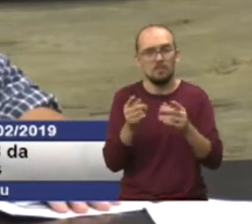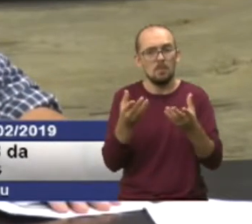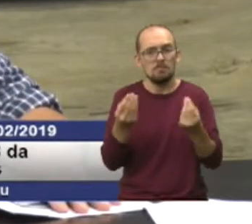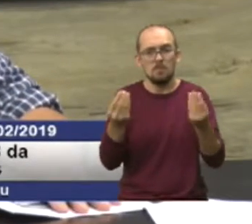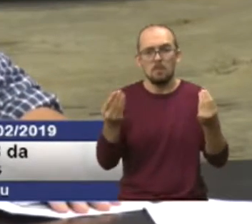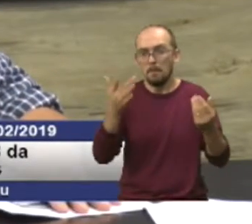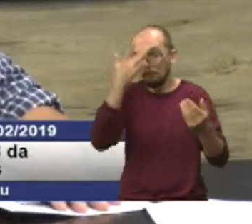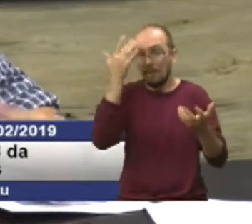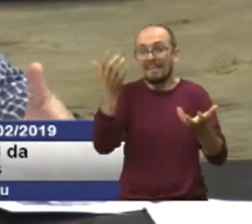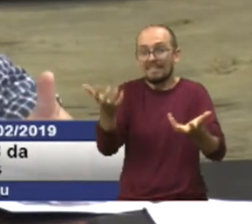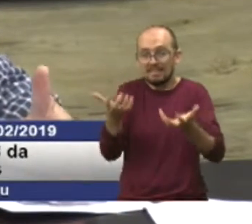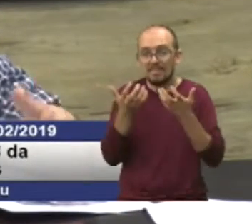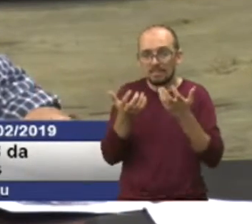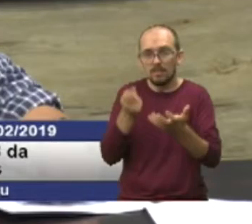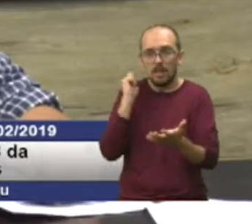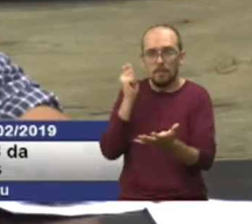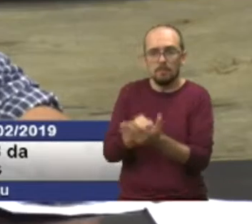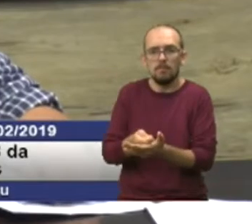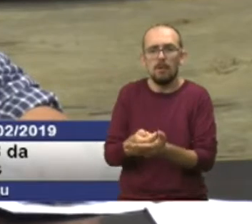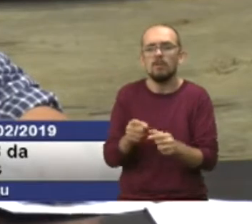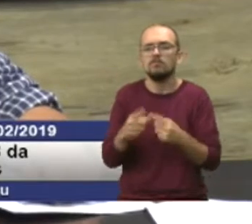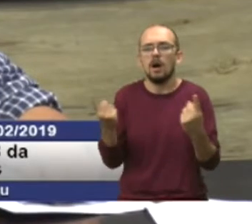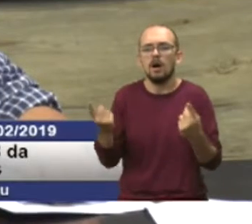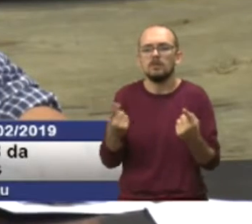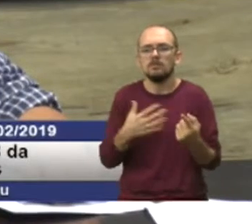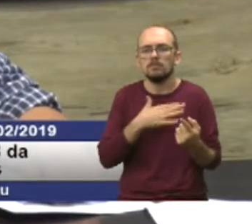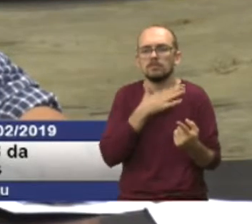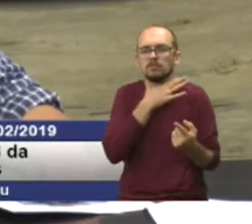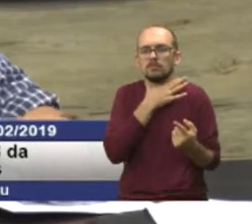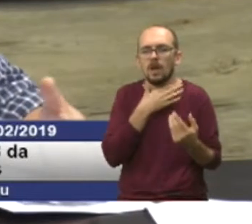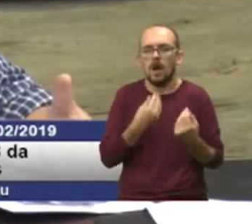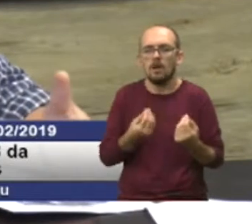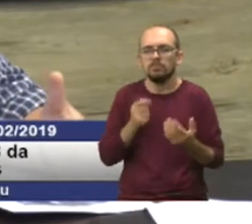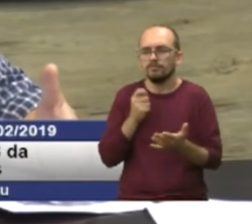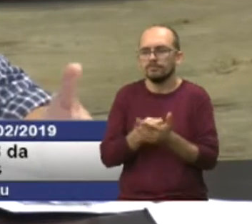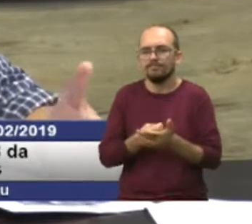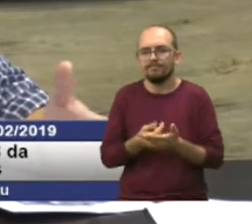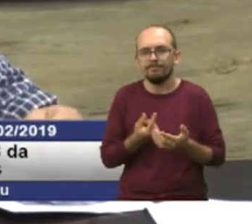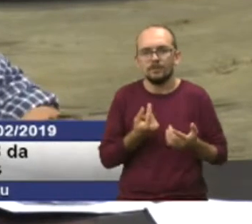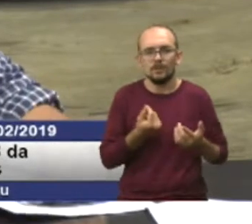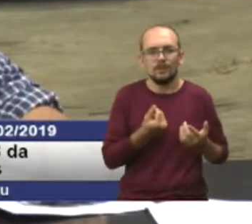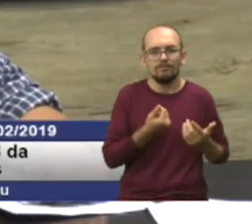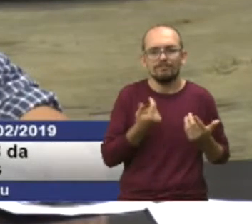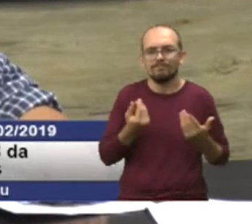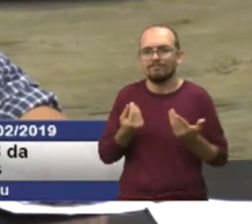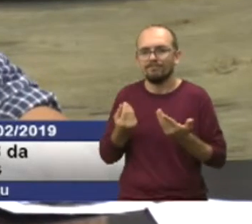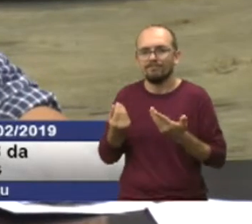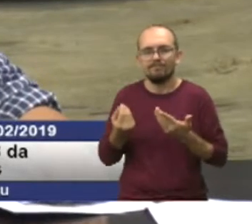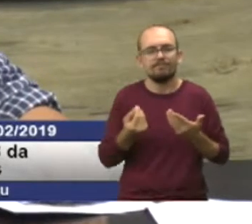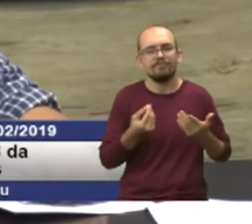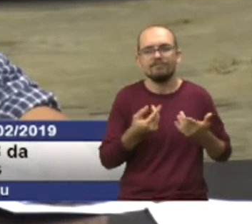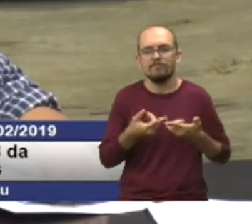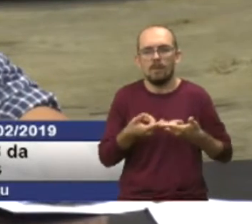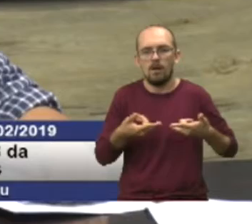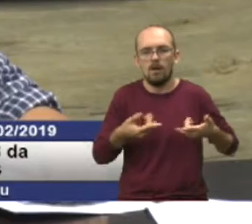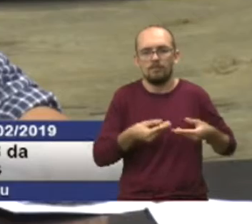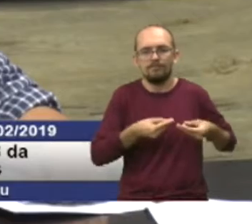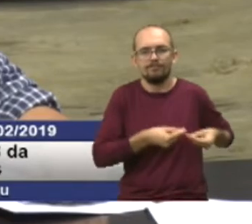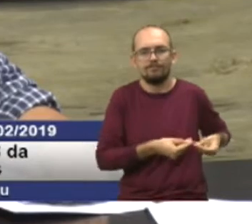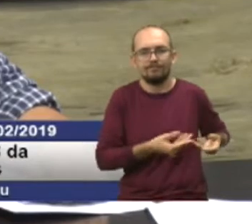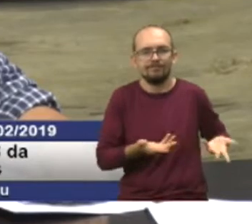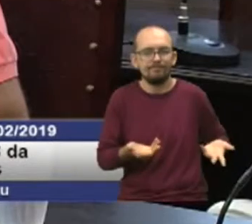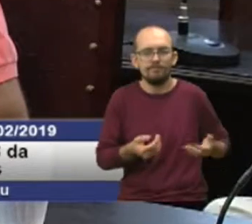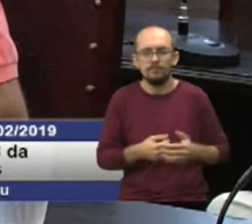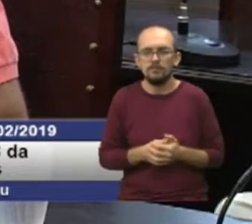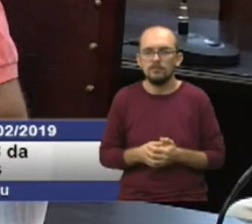no meio, que gostaria de estar com seu imposto pago, mas infelizmente não o consegue. Lúcio,